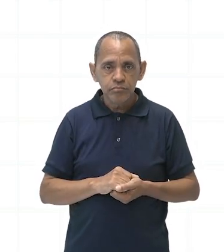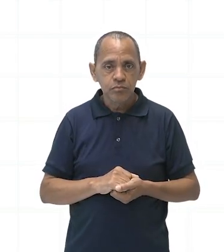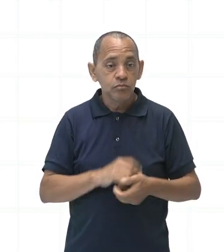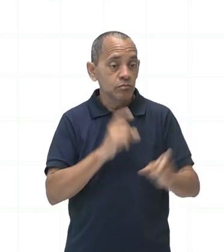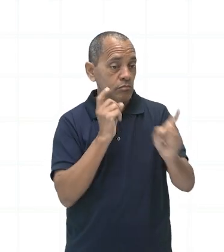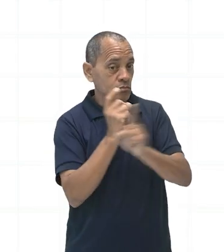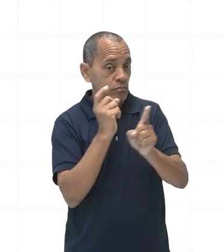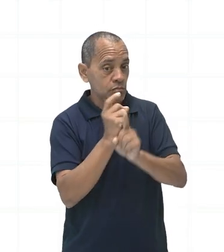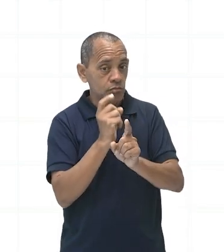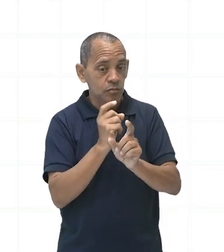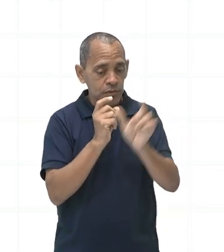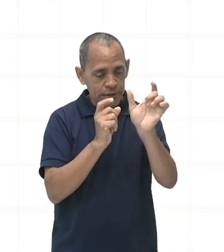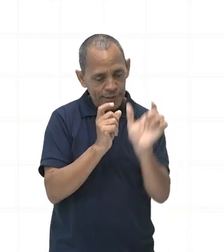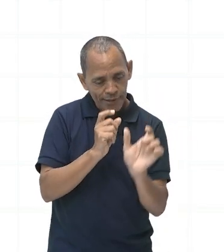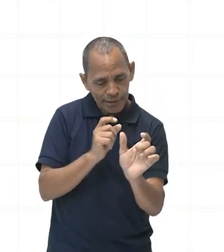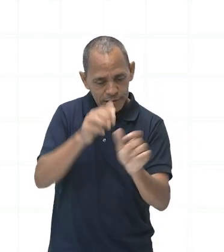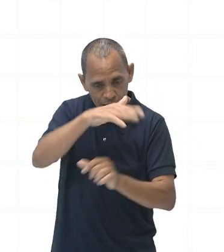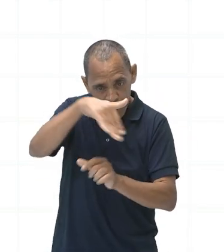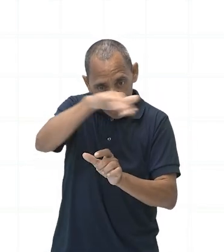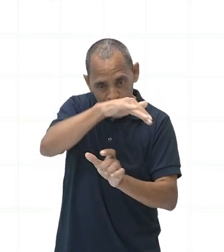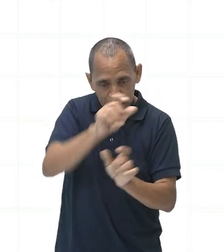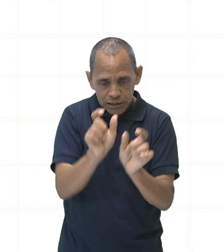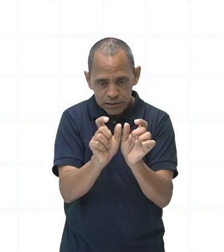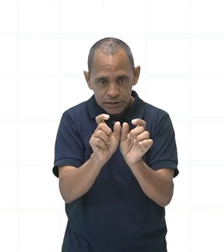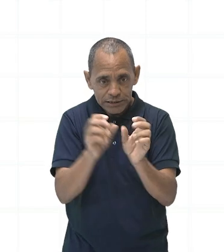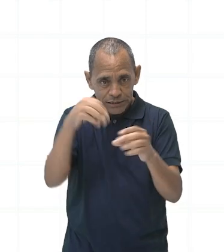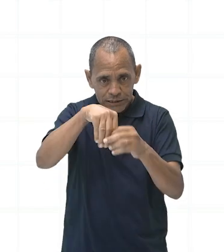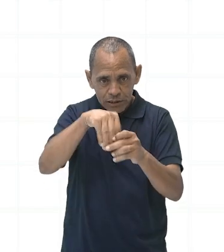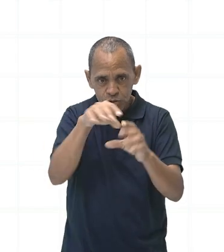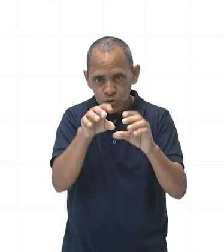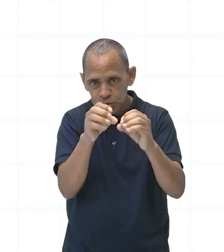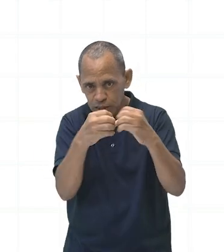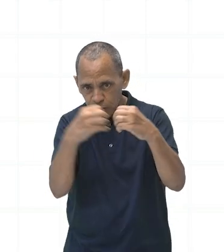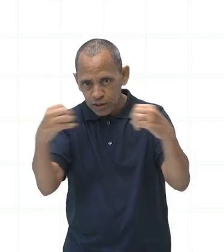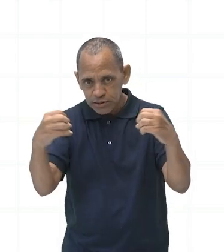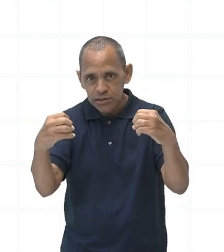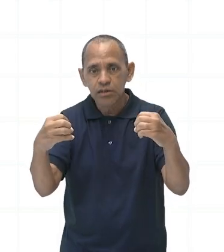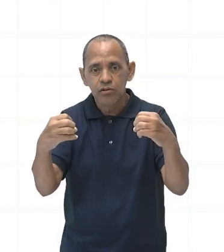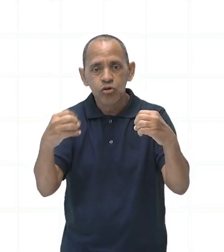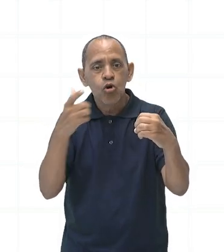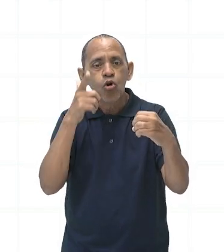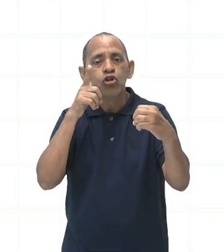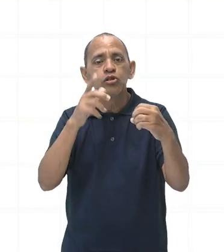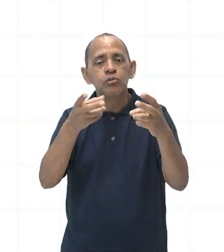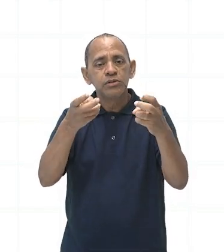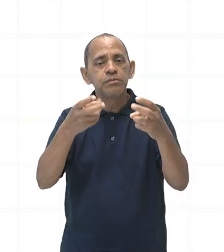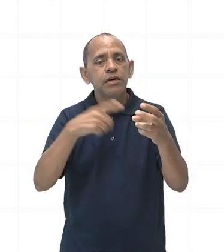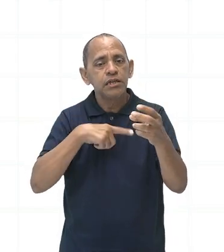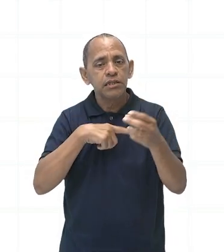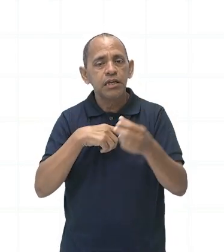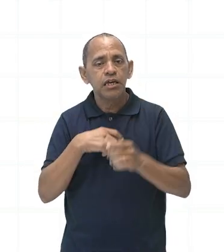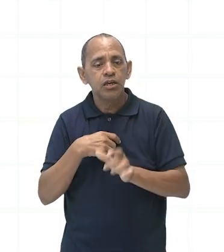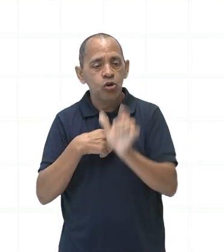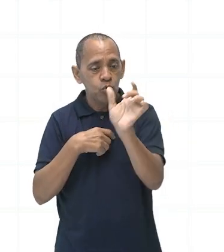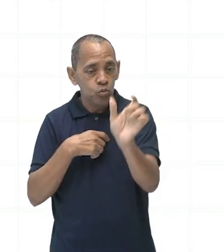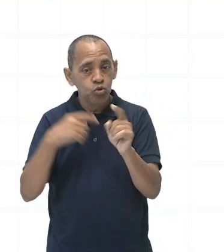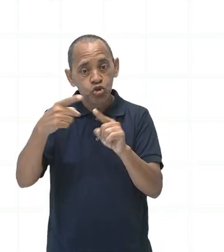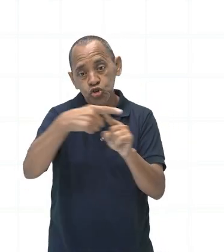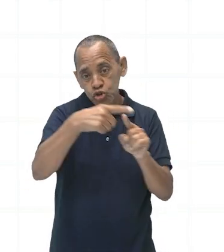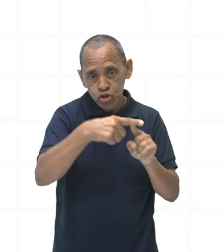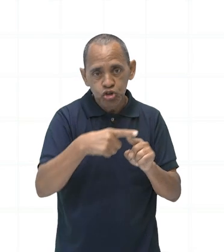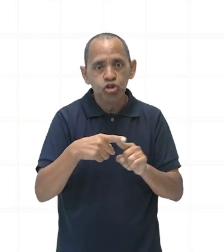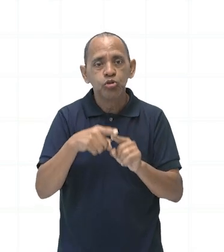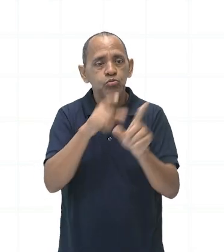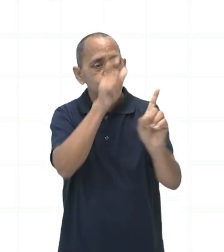ponto deste enunciado o sujeito não está escrito. Por isso que a gente deixou só esse traço. E outra informação importante, olha